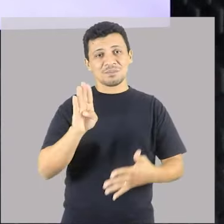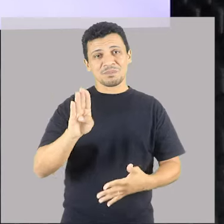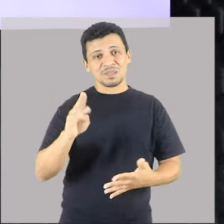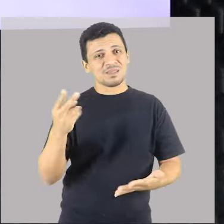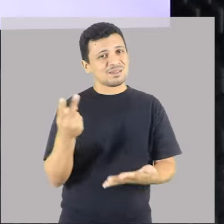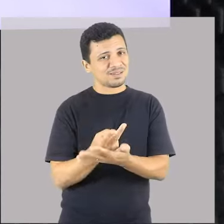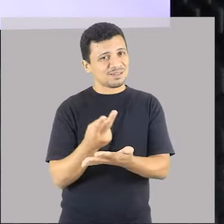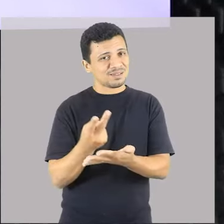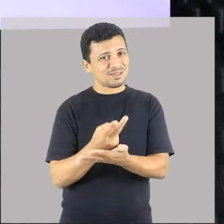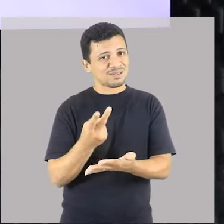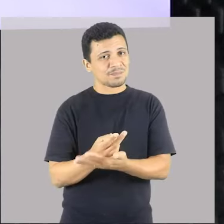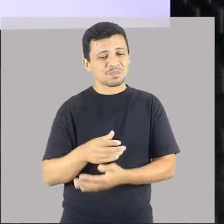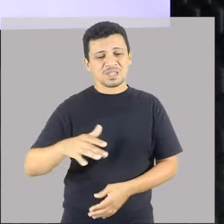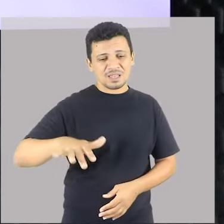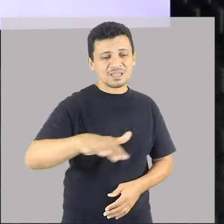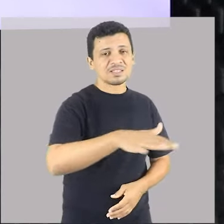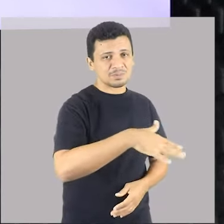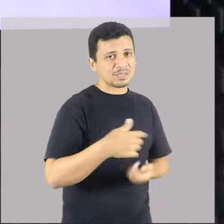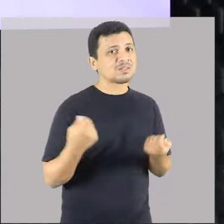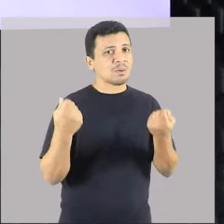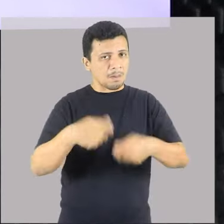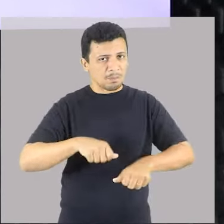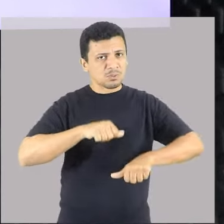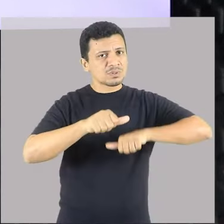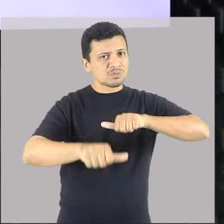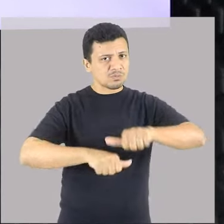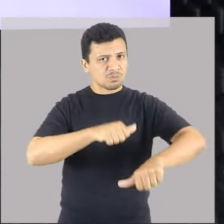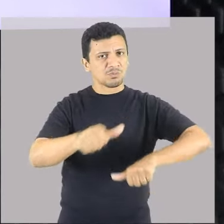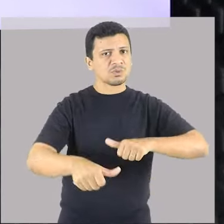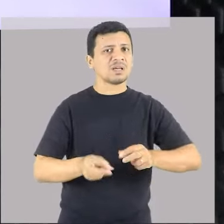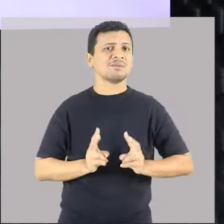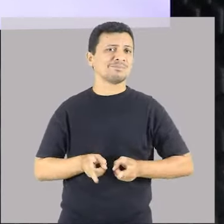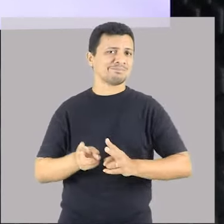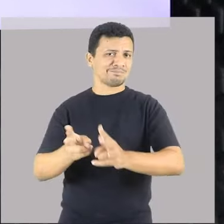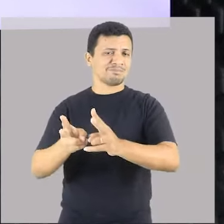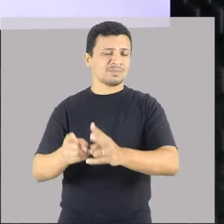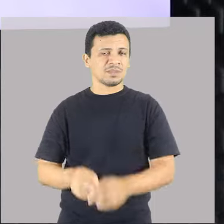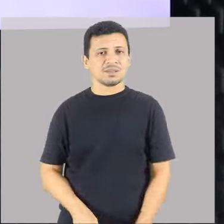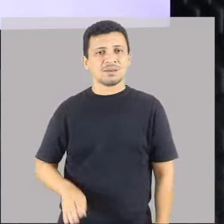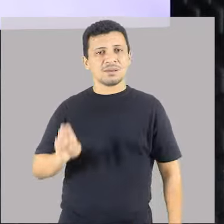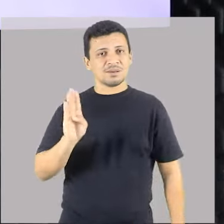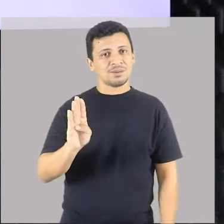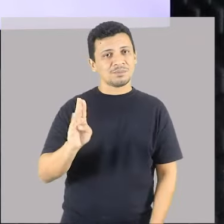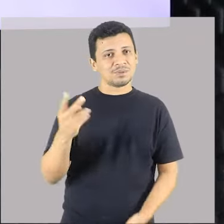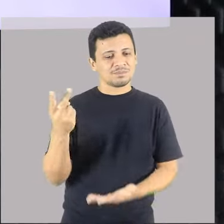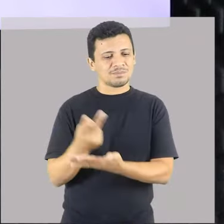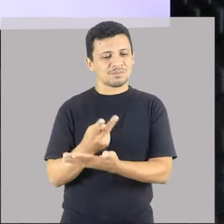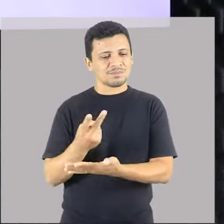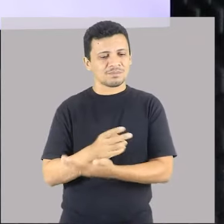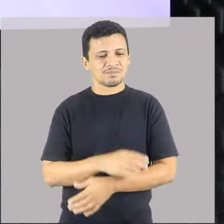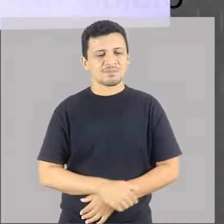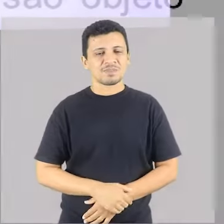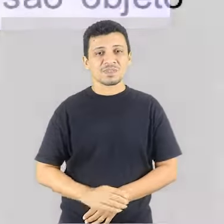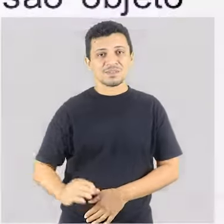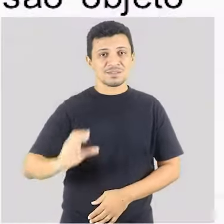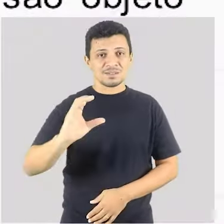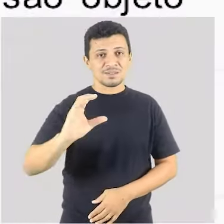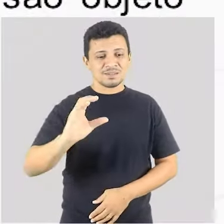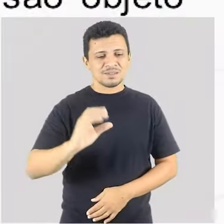espaço ele é mutável ele é transformado constantemente letra B já foi letra